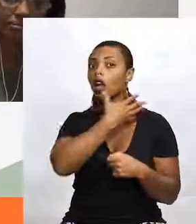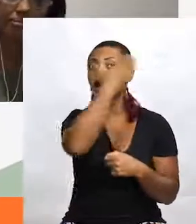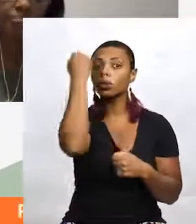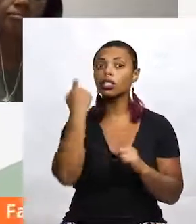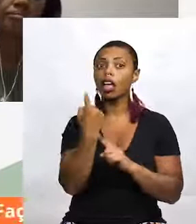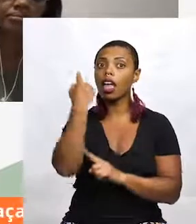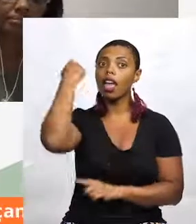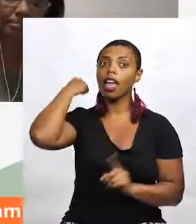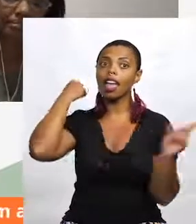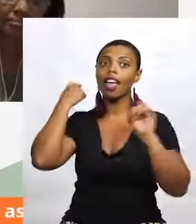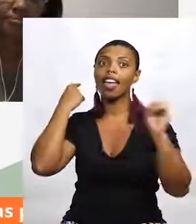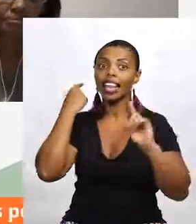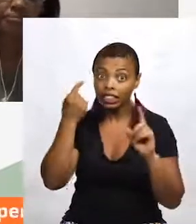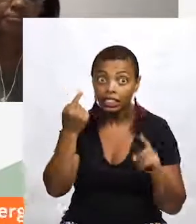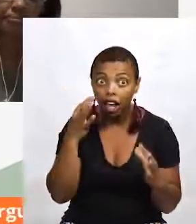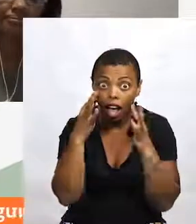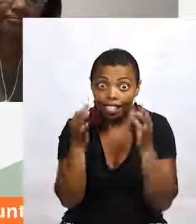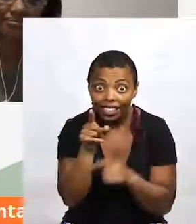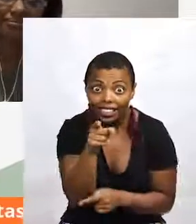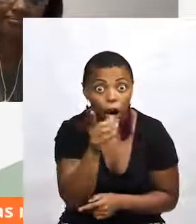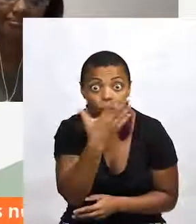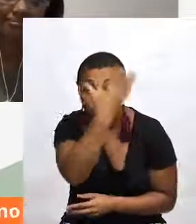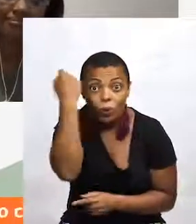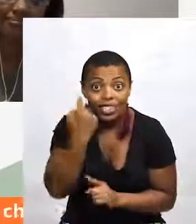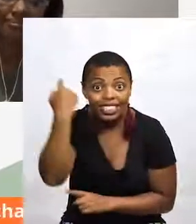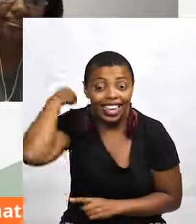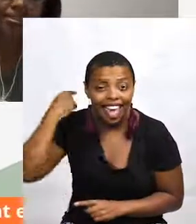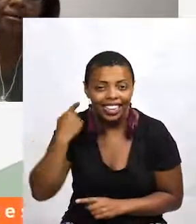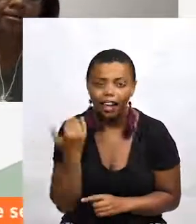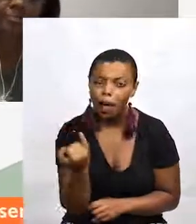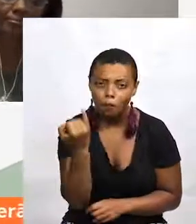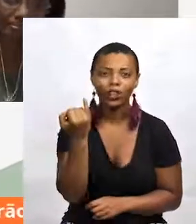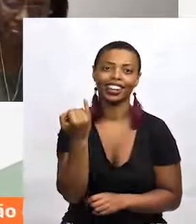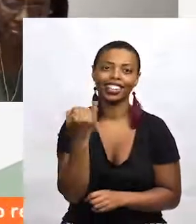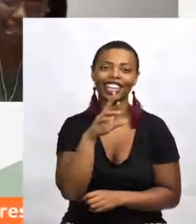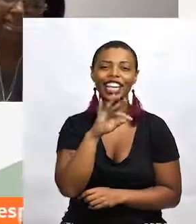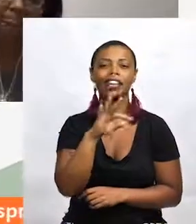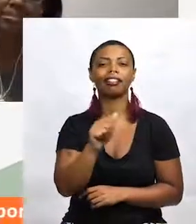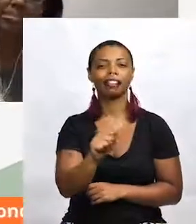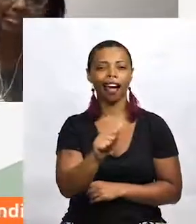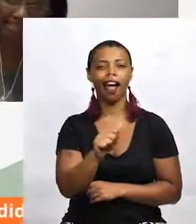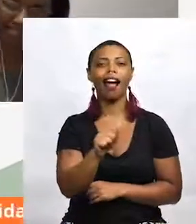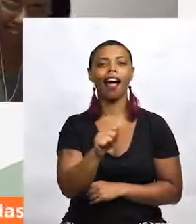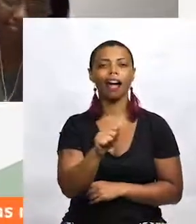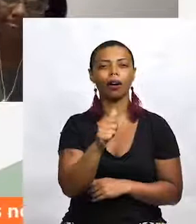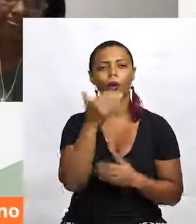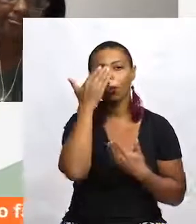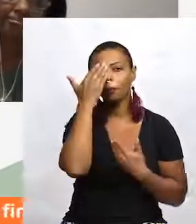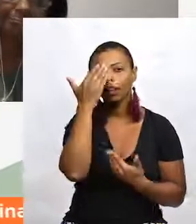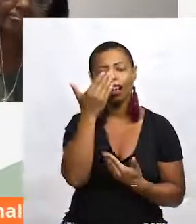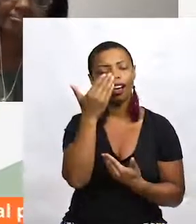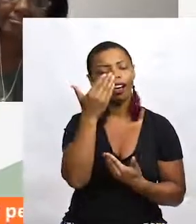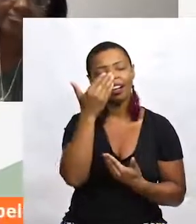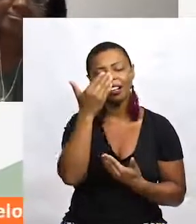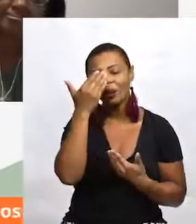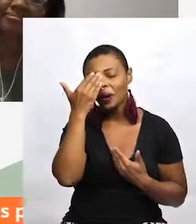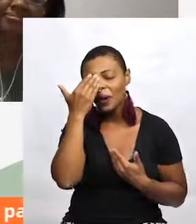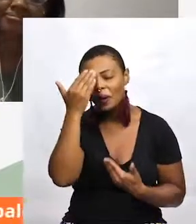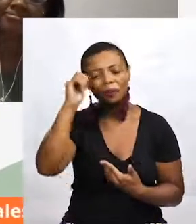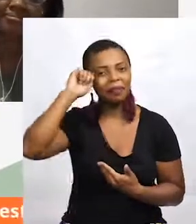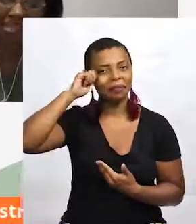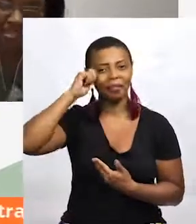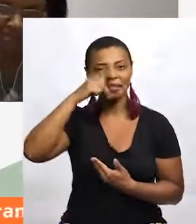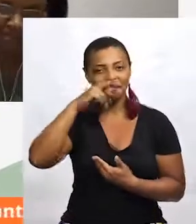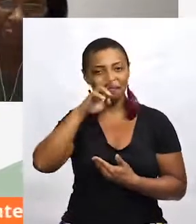Vocês estão ouvindo, gente? Importante isso. Rita, te agradeço. Obrigada, Mari. Gratidão, minha irmã,